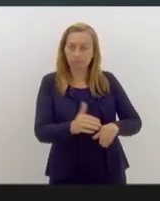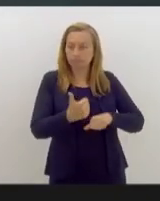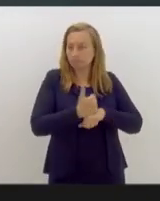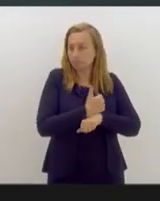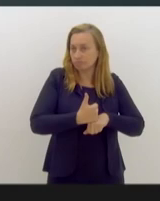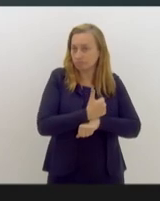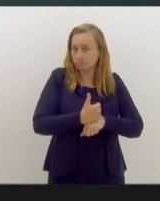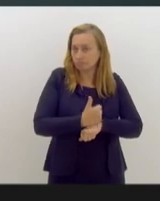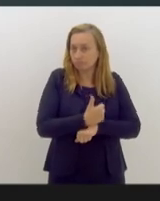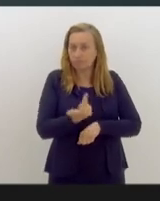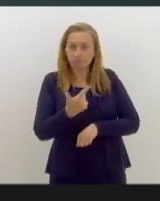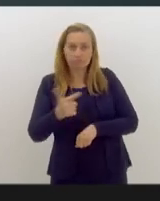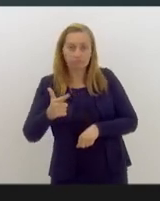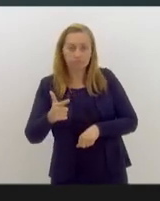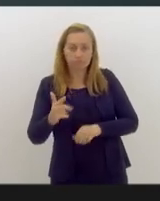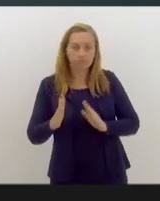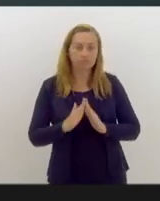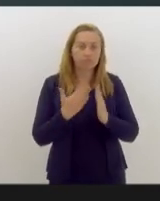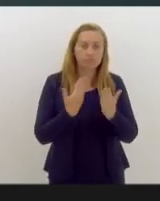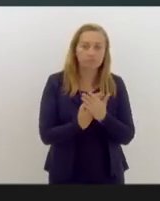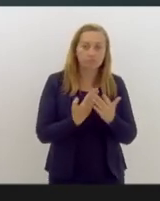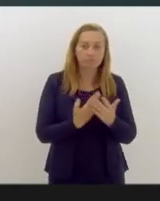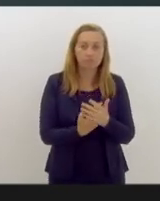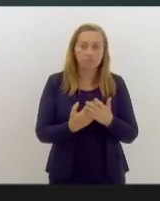não tem nessa mesma escola em que ele está